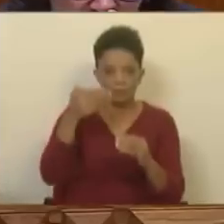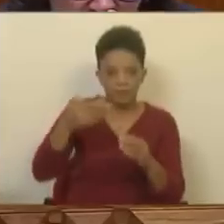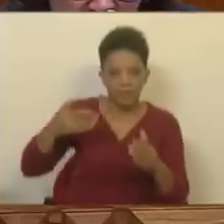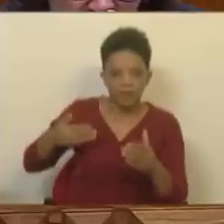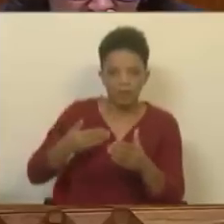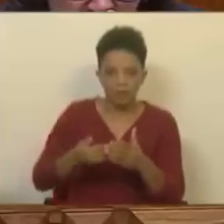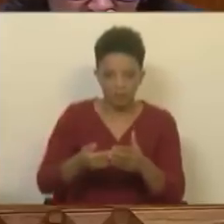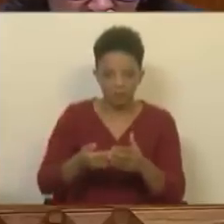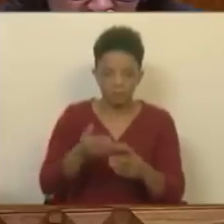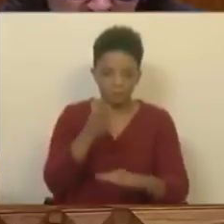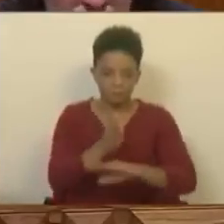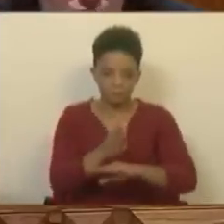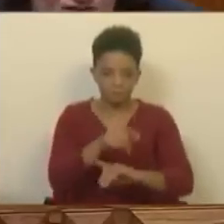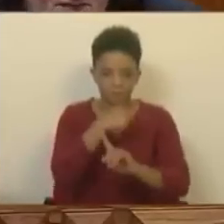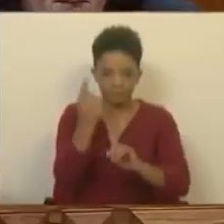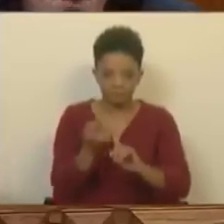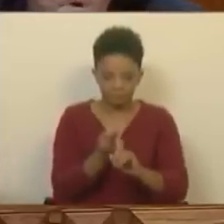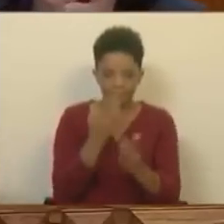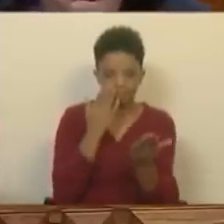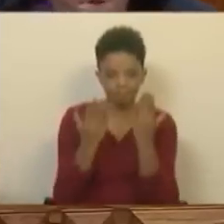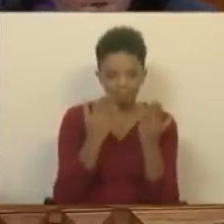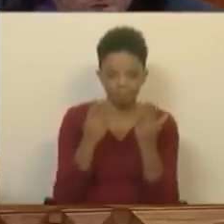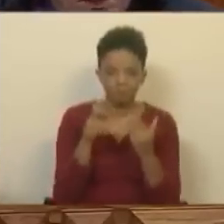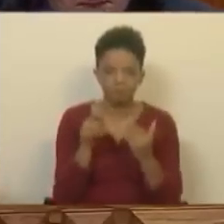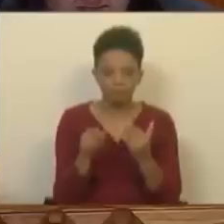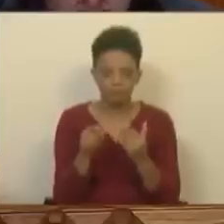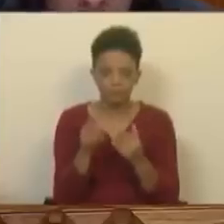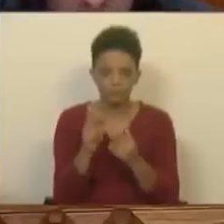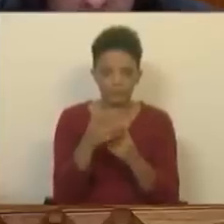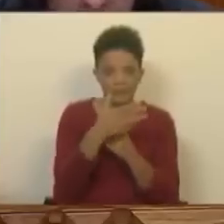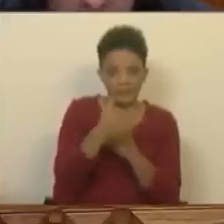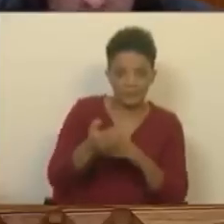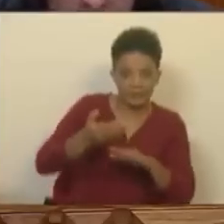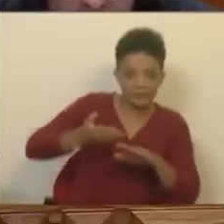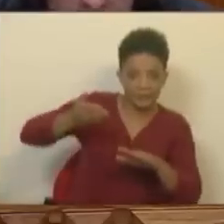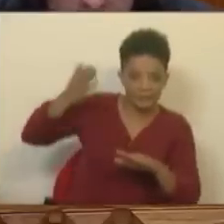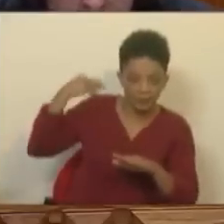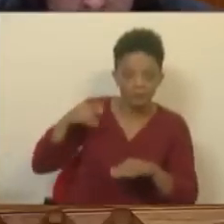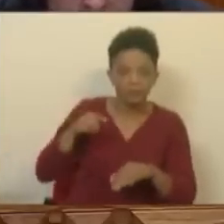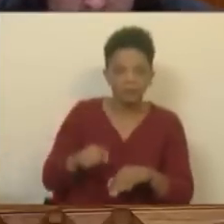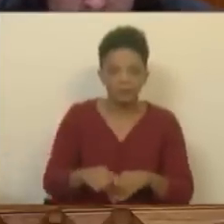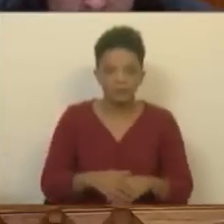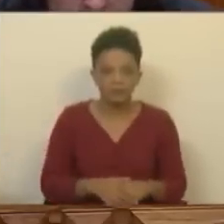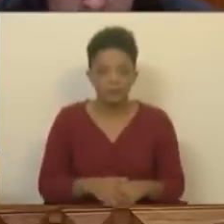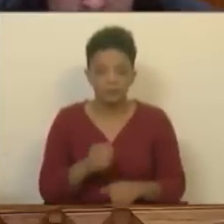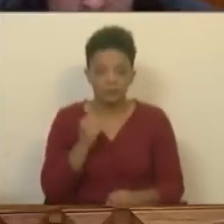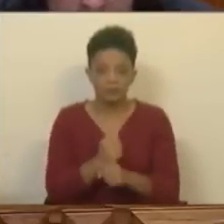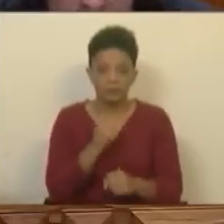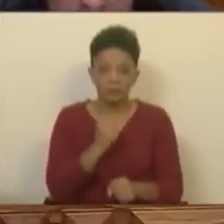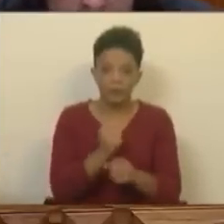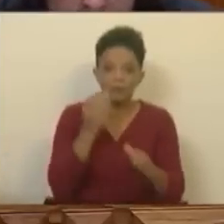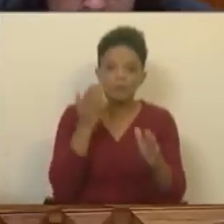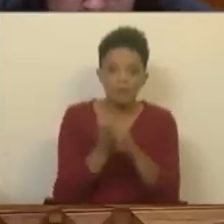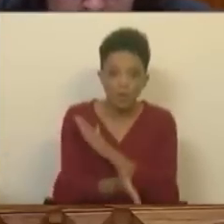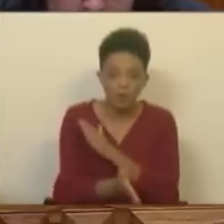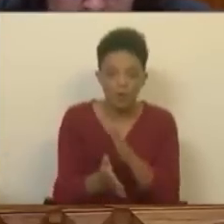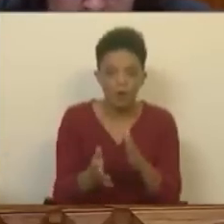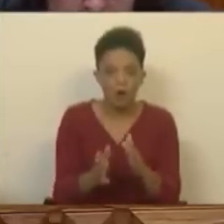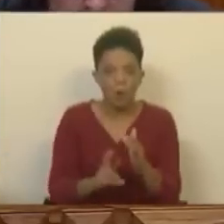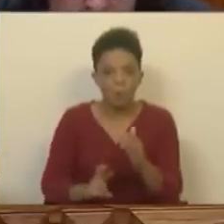em média anual do que tinham do que tínhamos crescido nos 15 anos anteriores o emprego aumentou